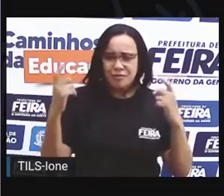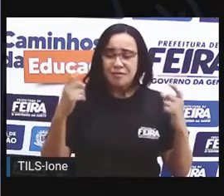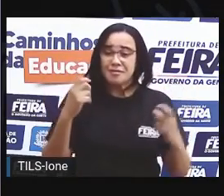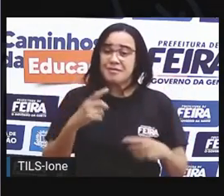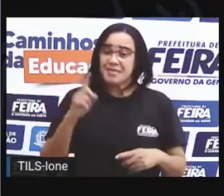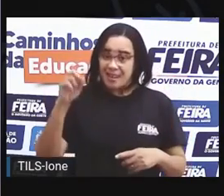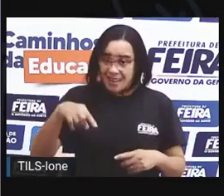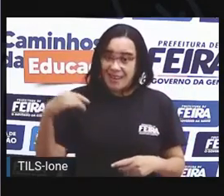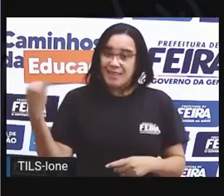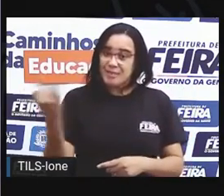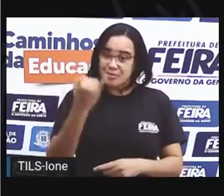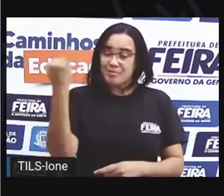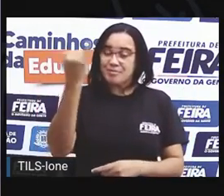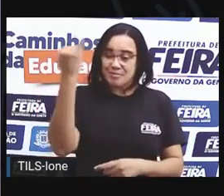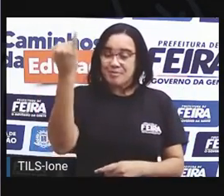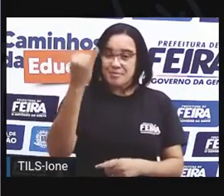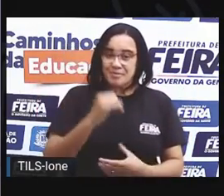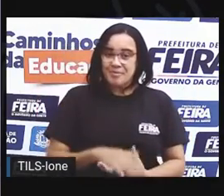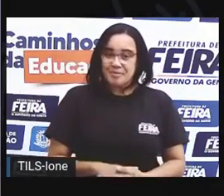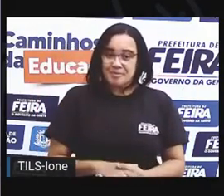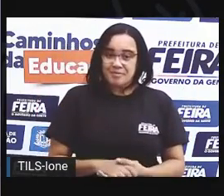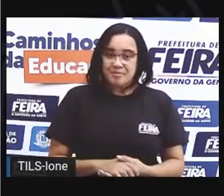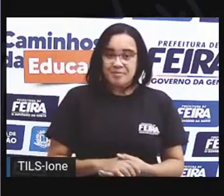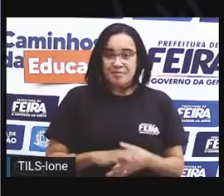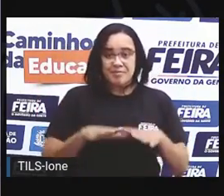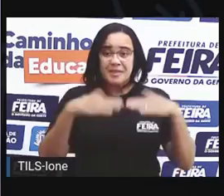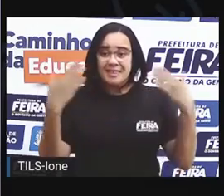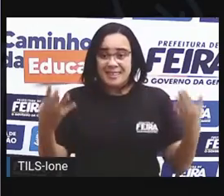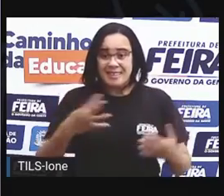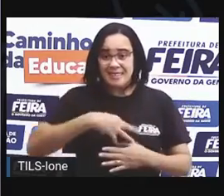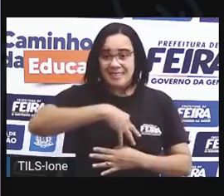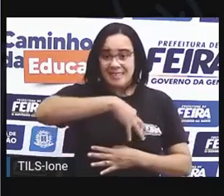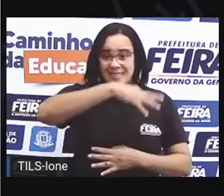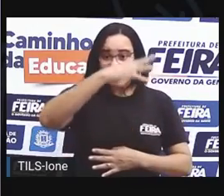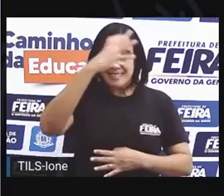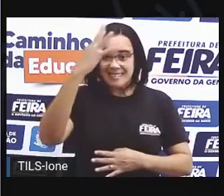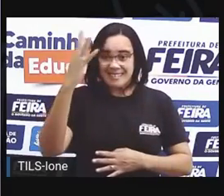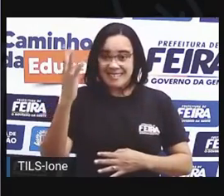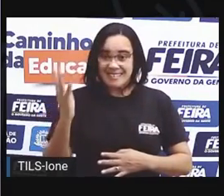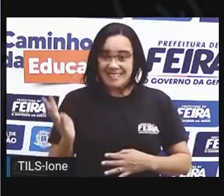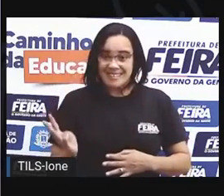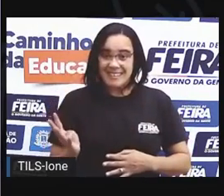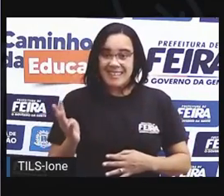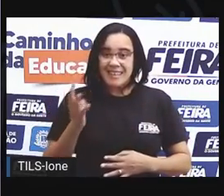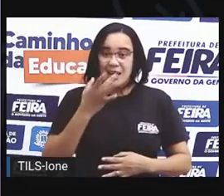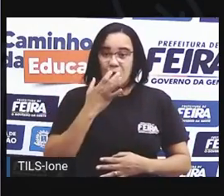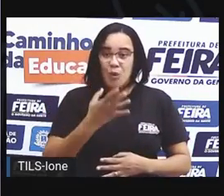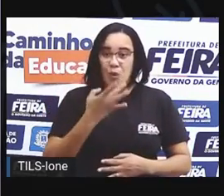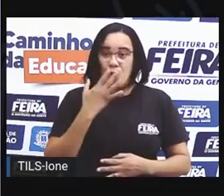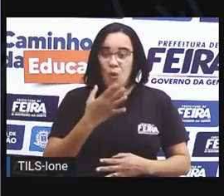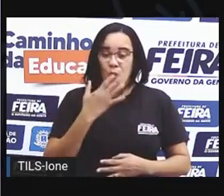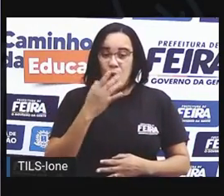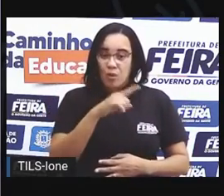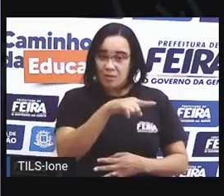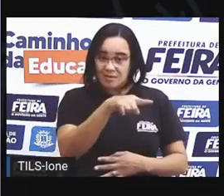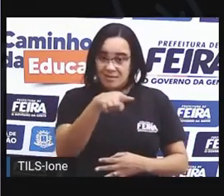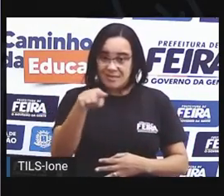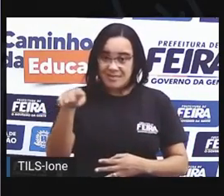Interessante. É. Então, e o nosso arco-íris, Procy? Nosso arco-íris? Temos aqui